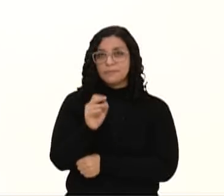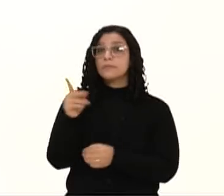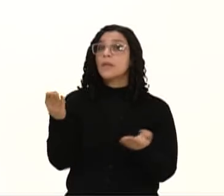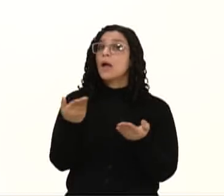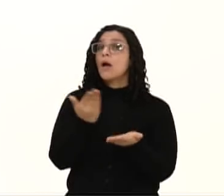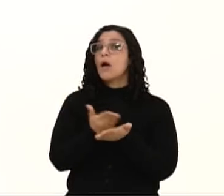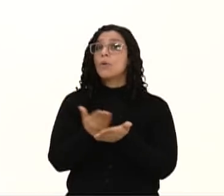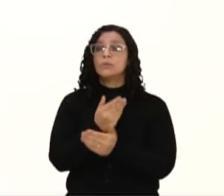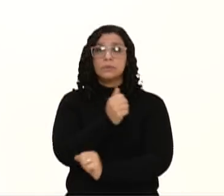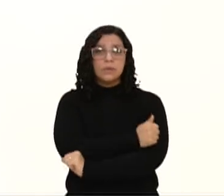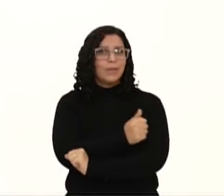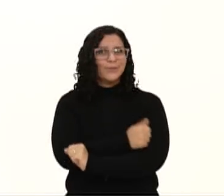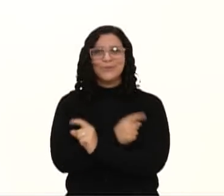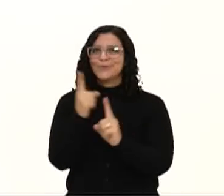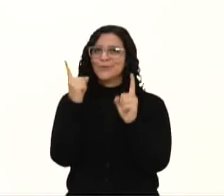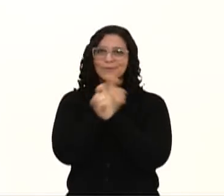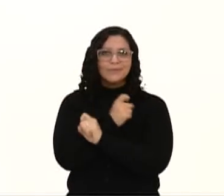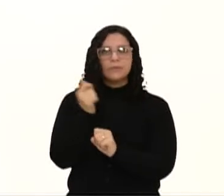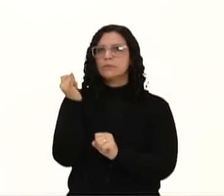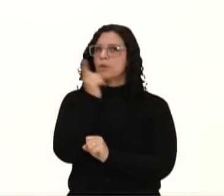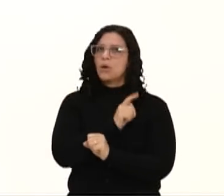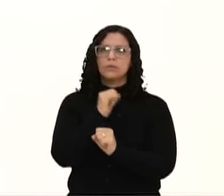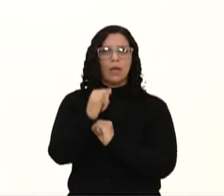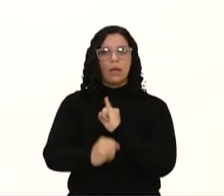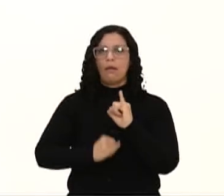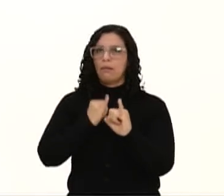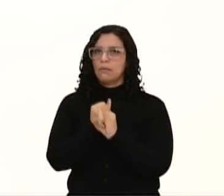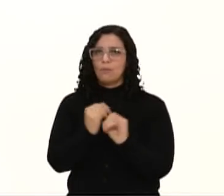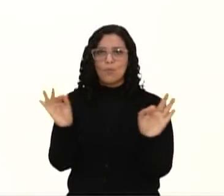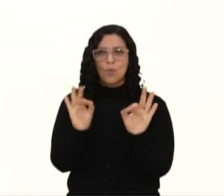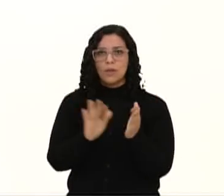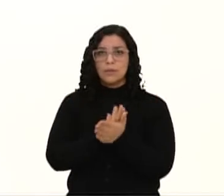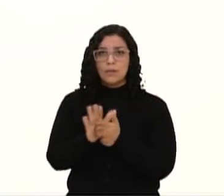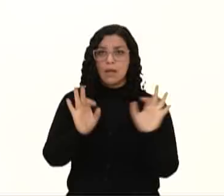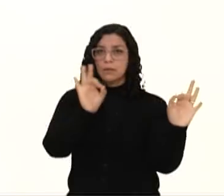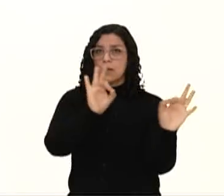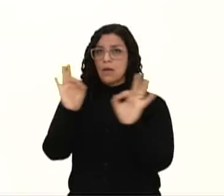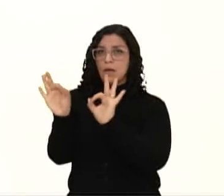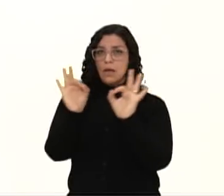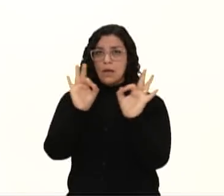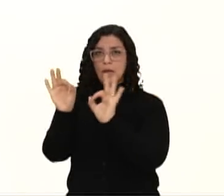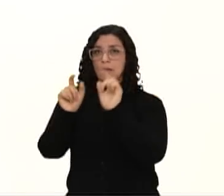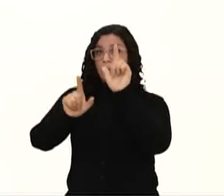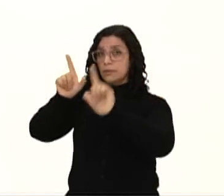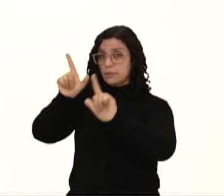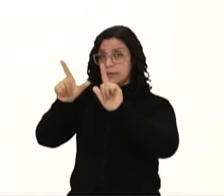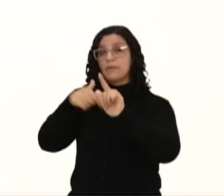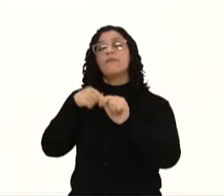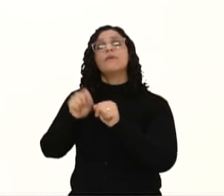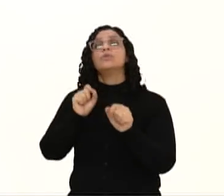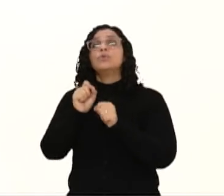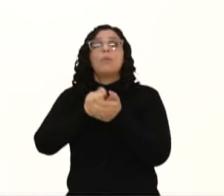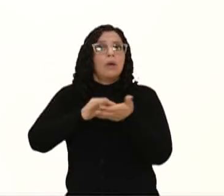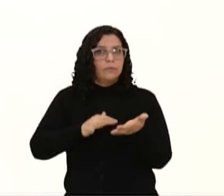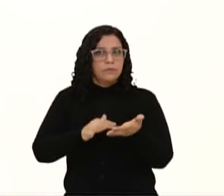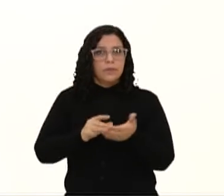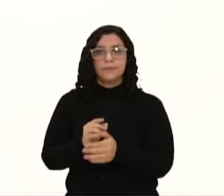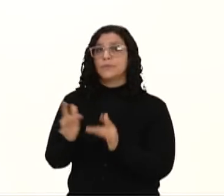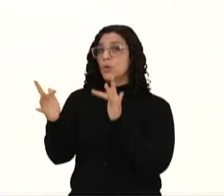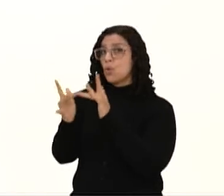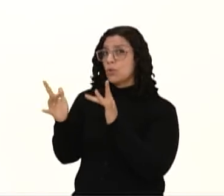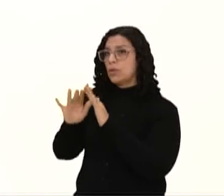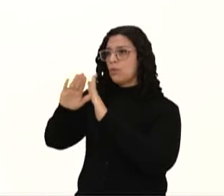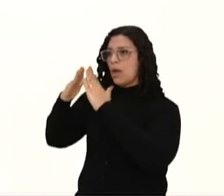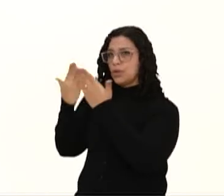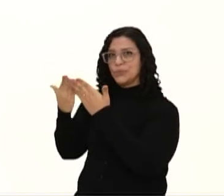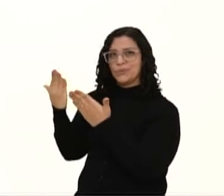Aquele aluno que está com dificuldade de acesso ao aplicativo, que está acompanhando a aula só pela TV, vai fazer como as atividades? Entra em